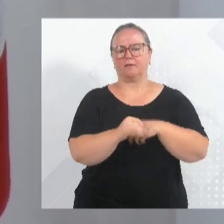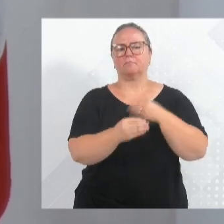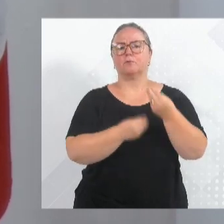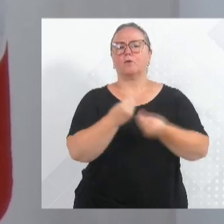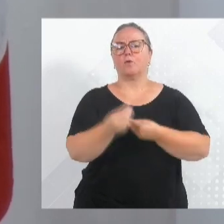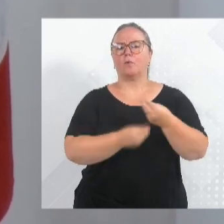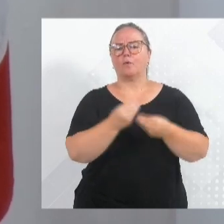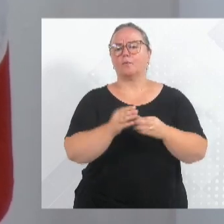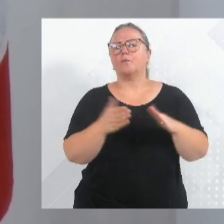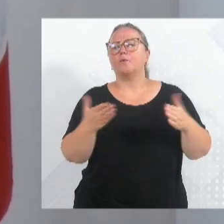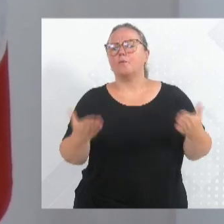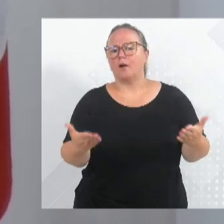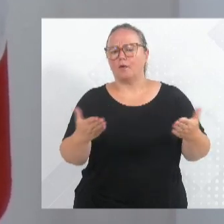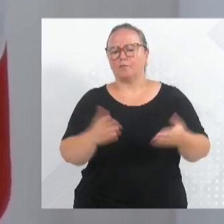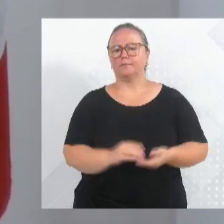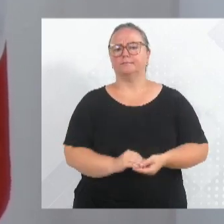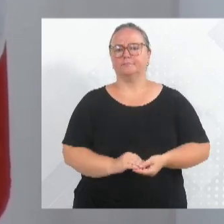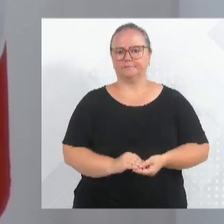rede na nossa cidade?